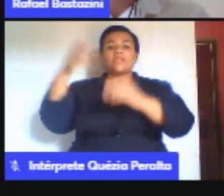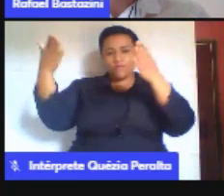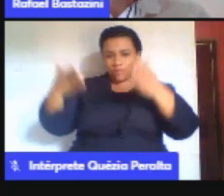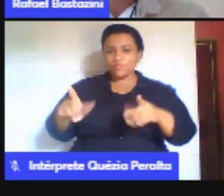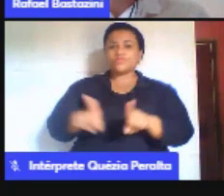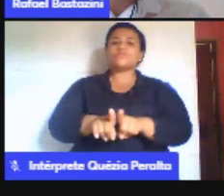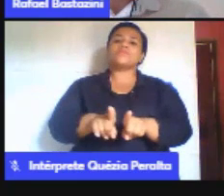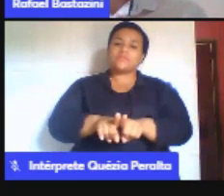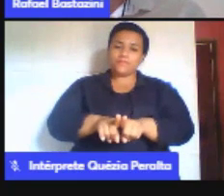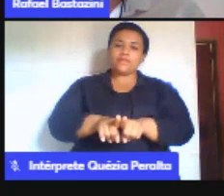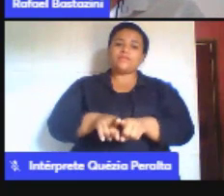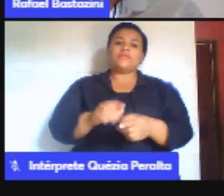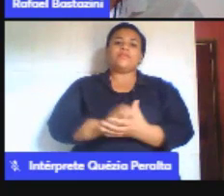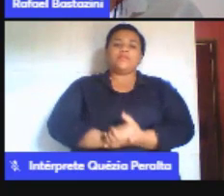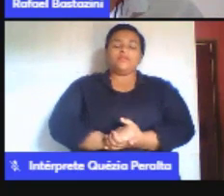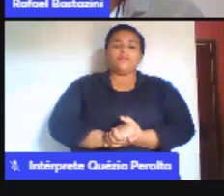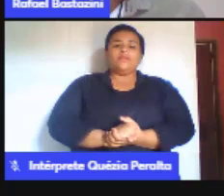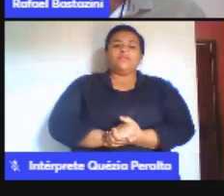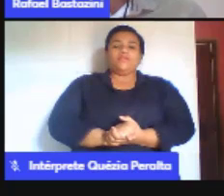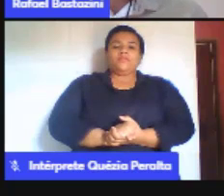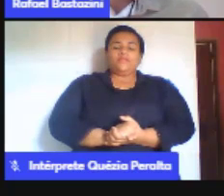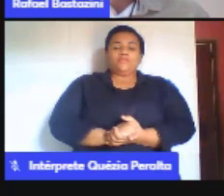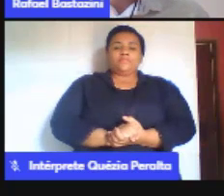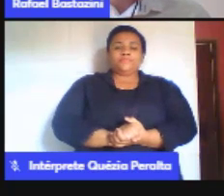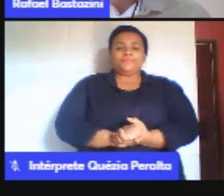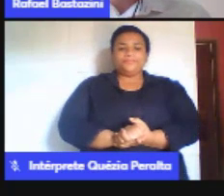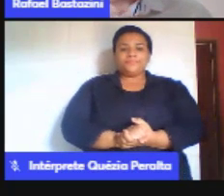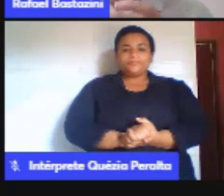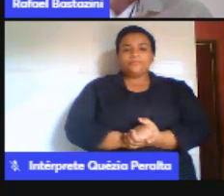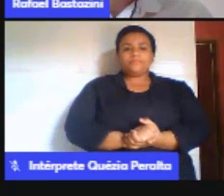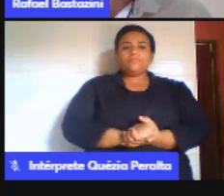que estar muito presente na interpretação